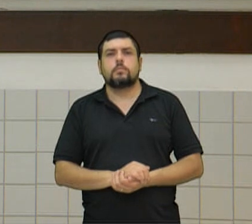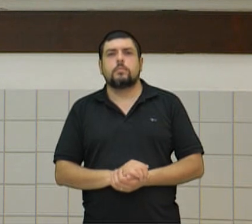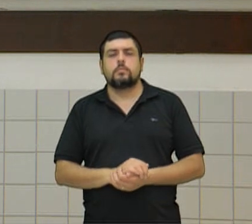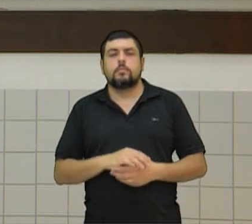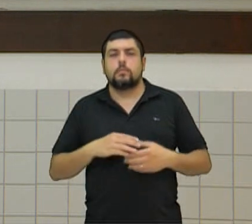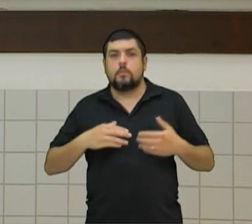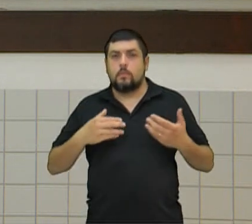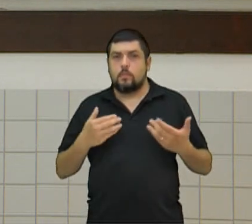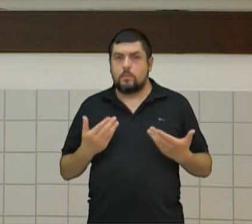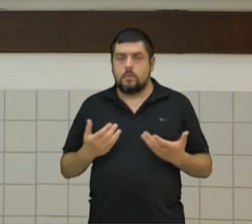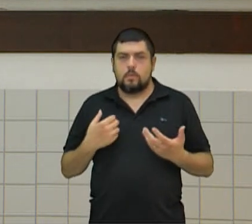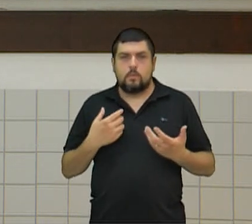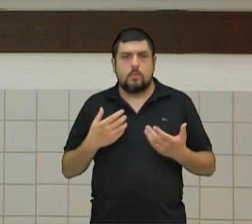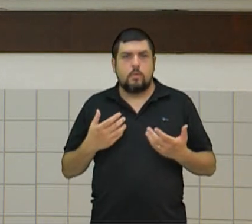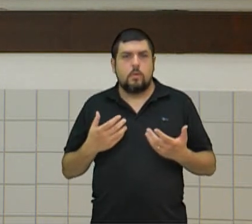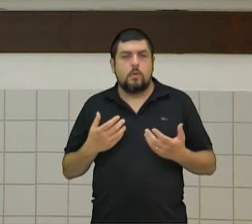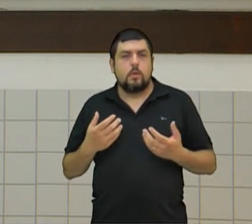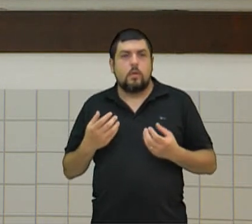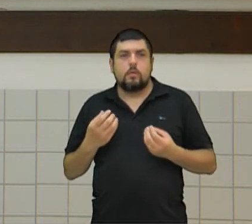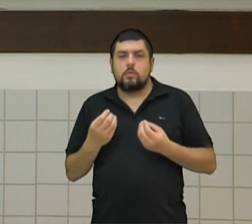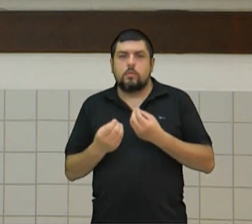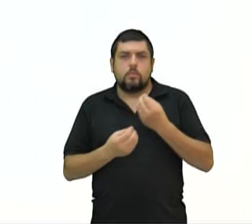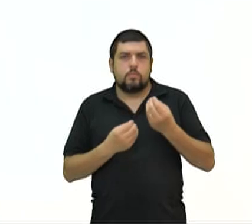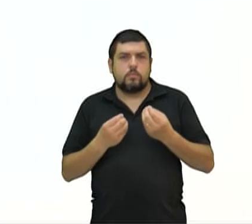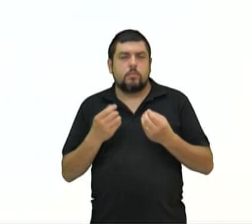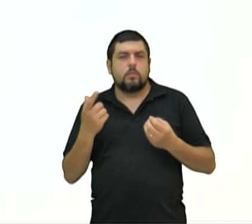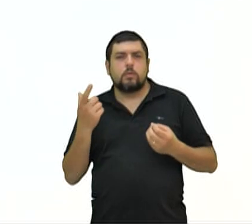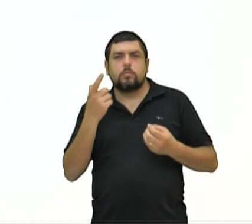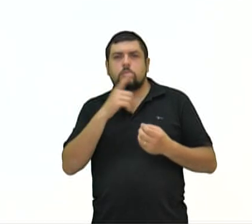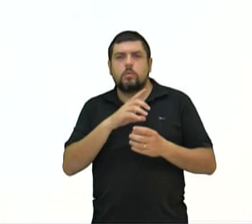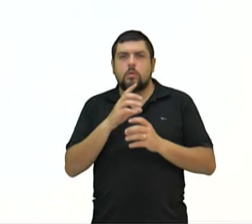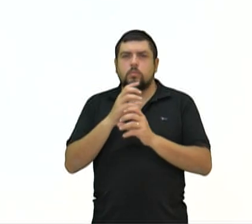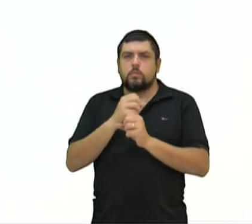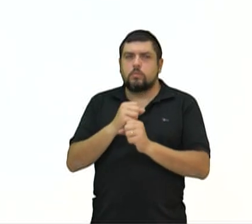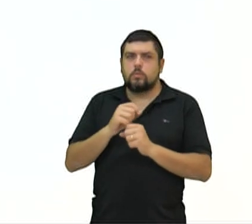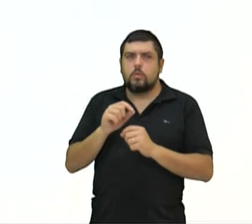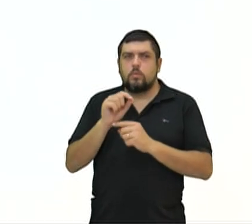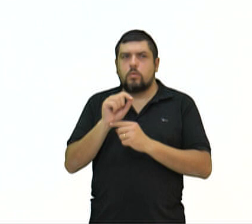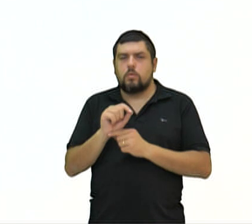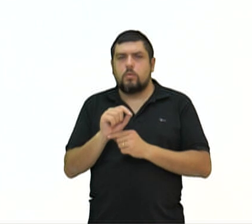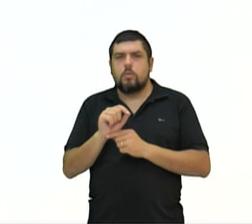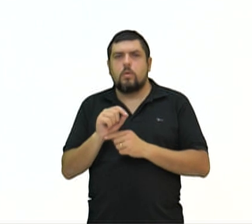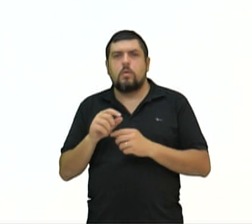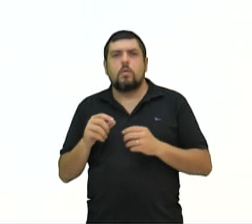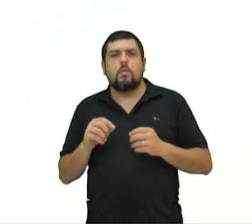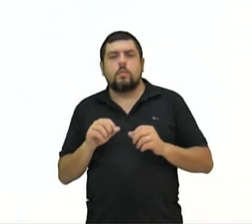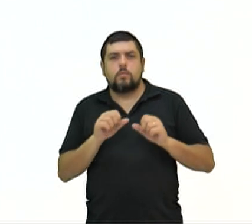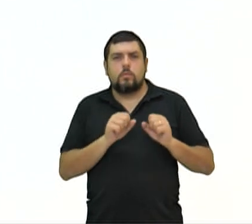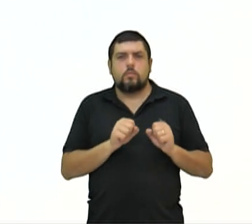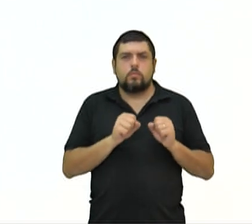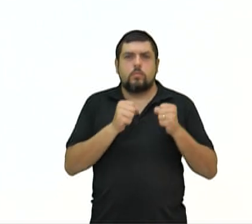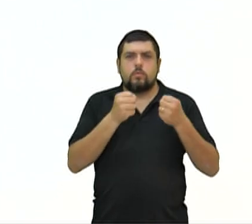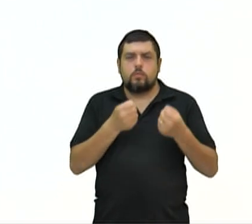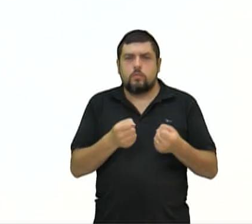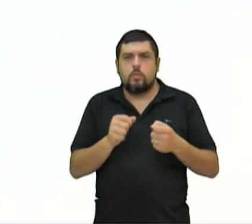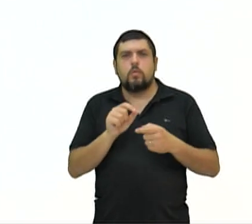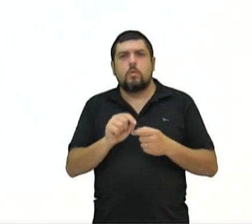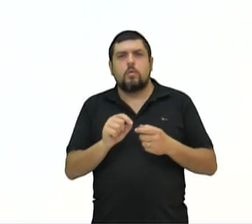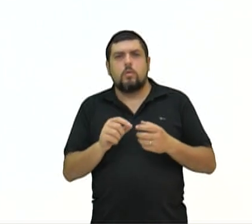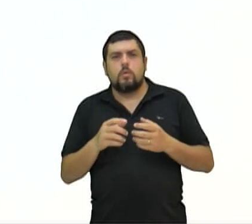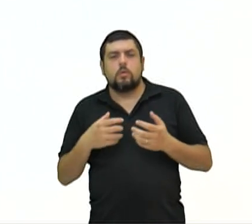aqui, a gente consegue achar uma equação que o esforço que eu estou fazendo seria, no caso, a